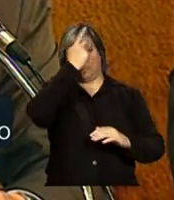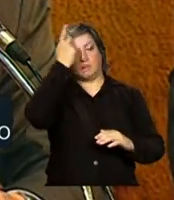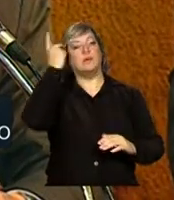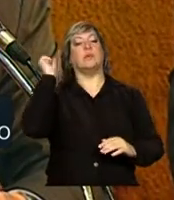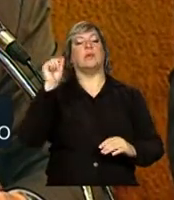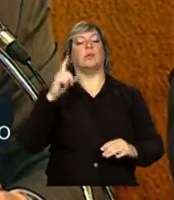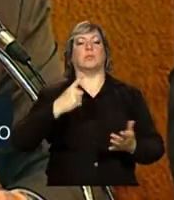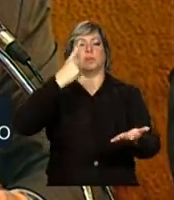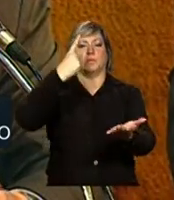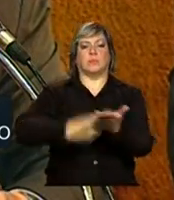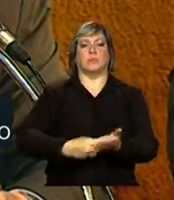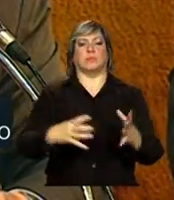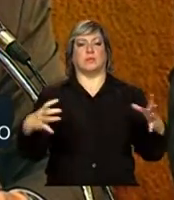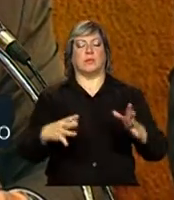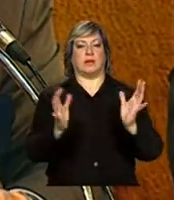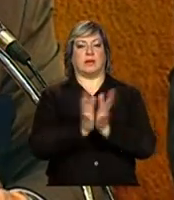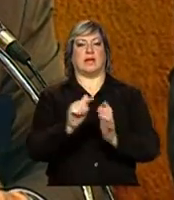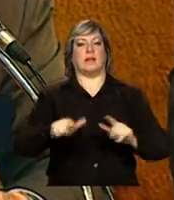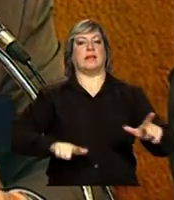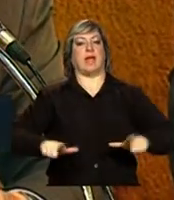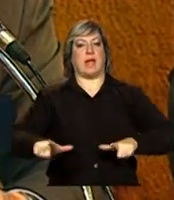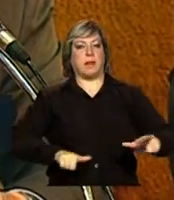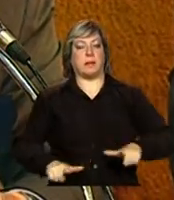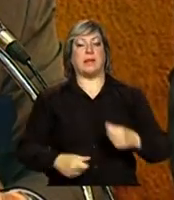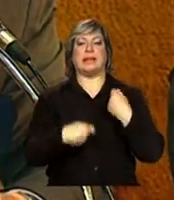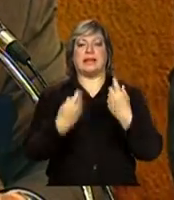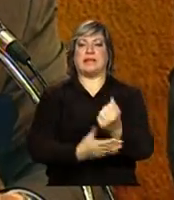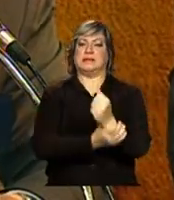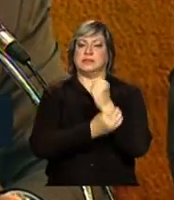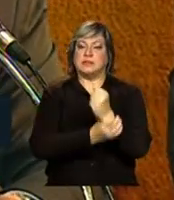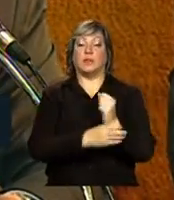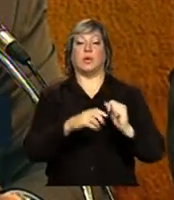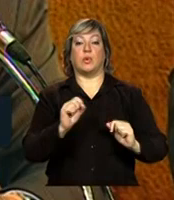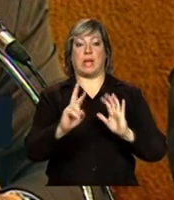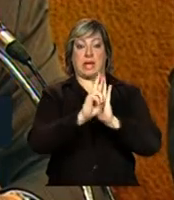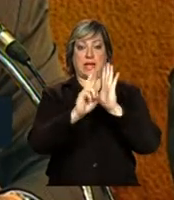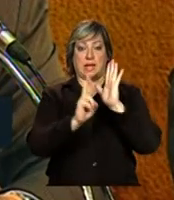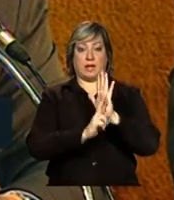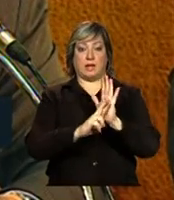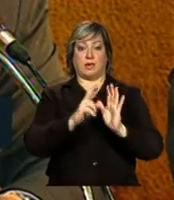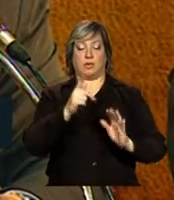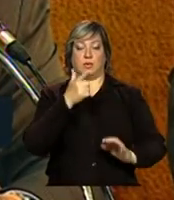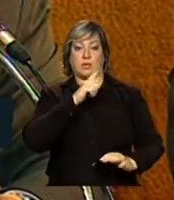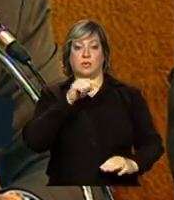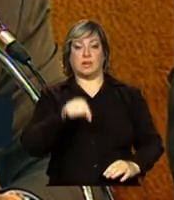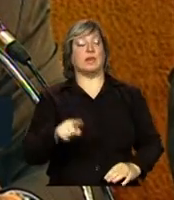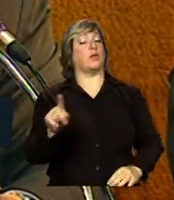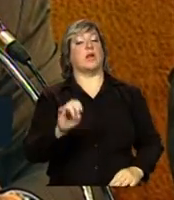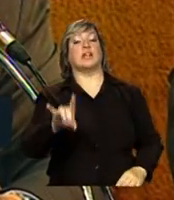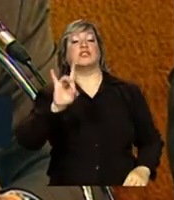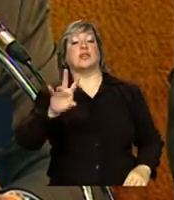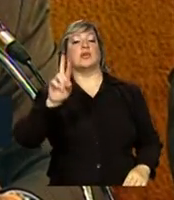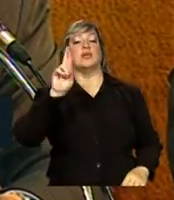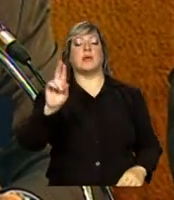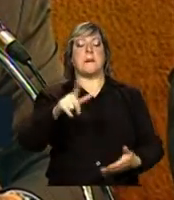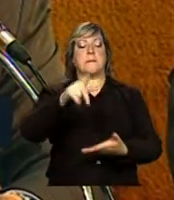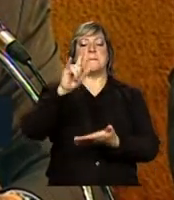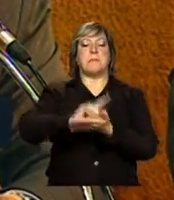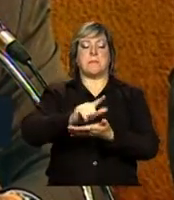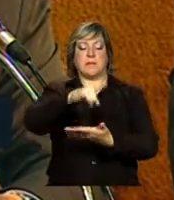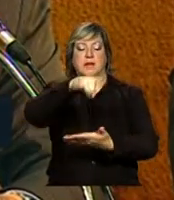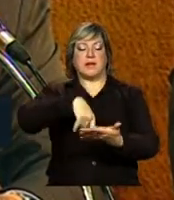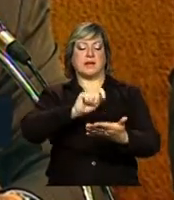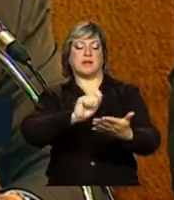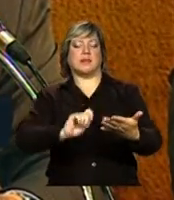diretivos comprometidos com essa tarefa assegurar que a regulação não seja apenas papel sujo de tinta que ela